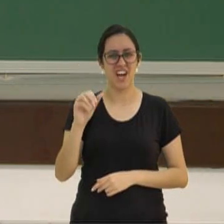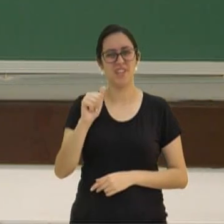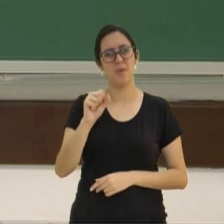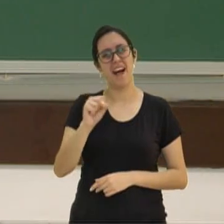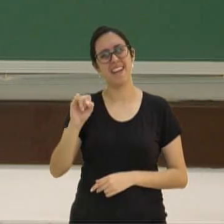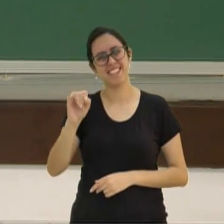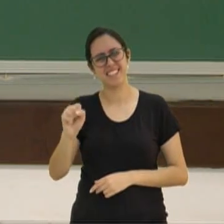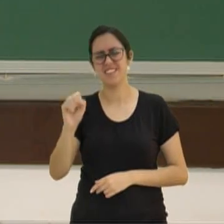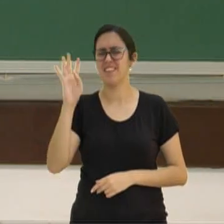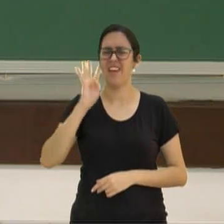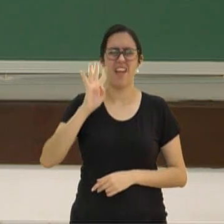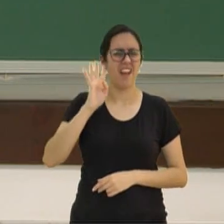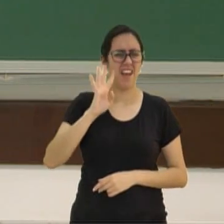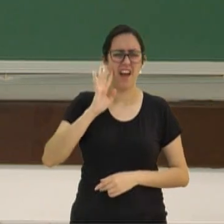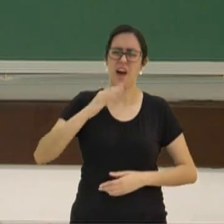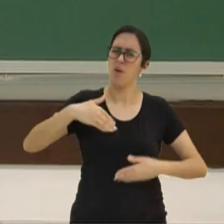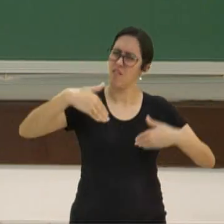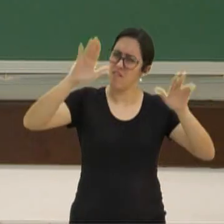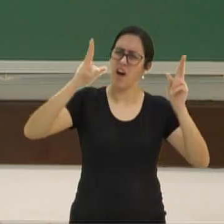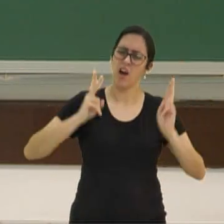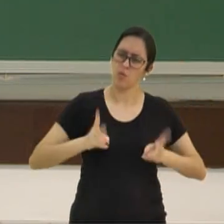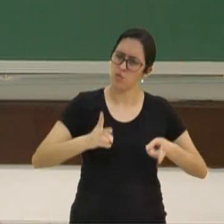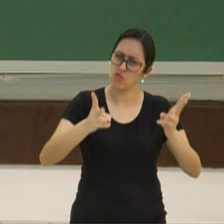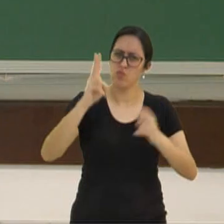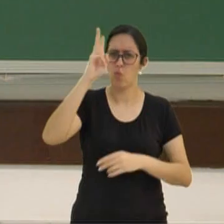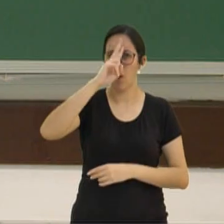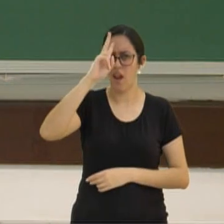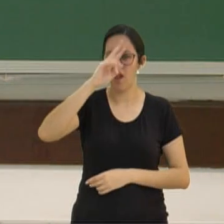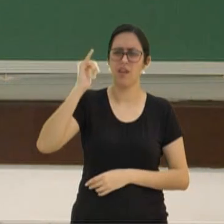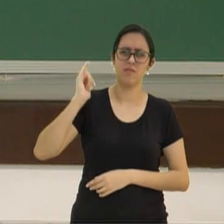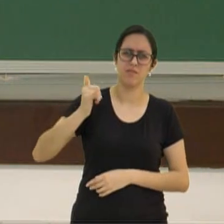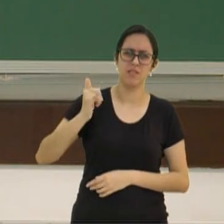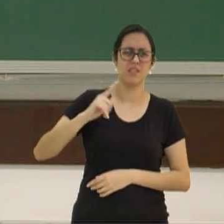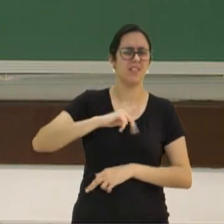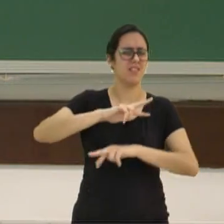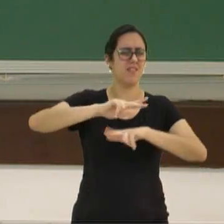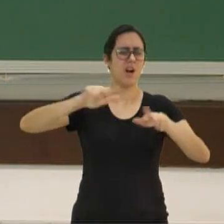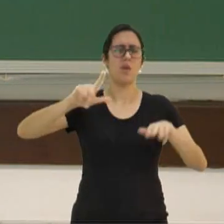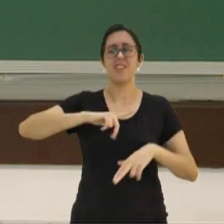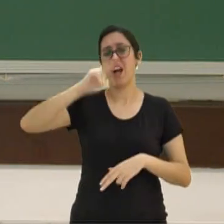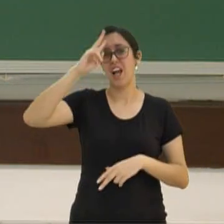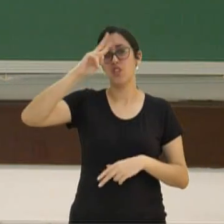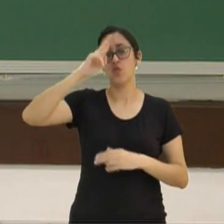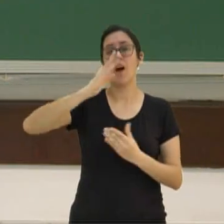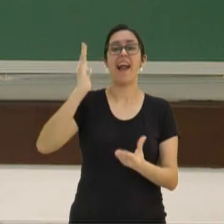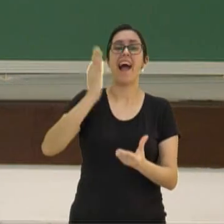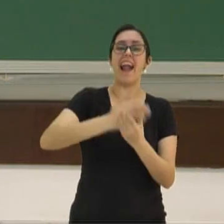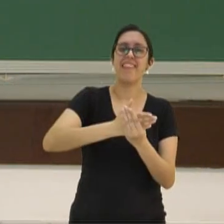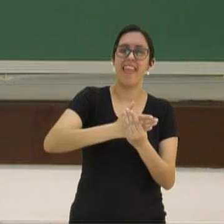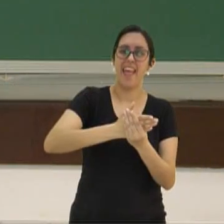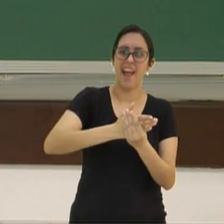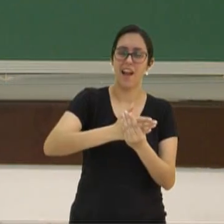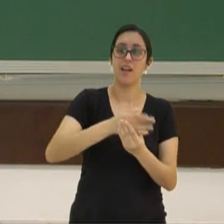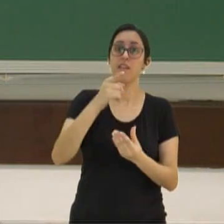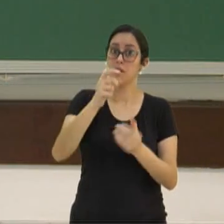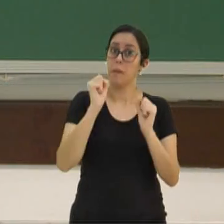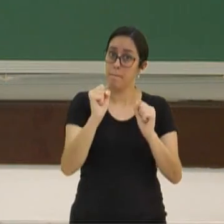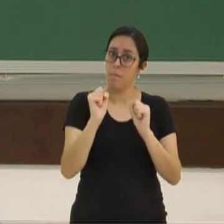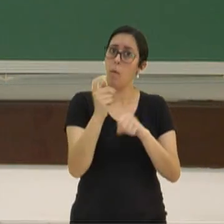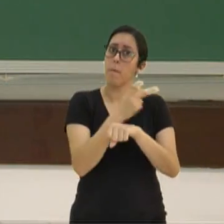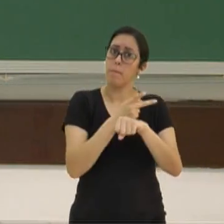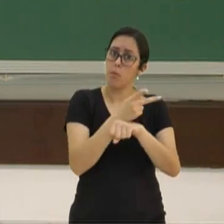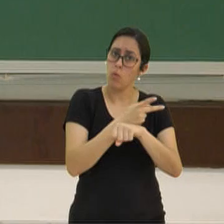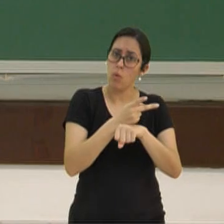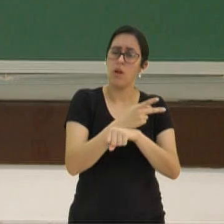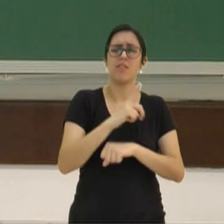Uns Braços, é um conto muito legal, tá? Tem A Carteira, um conto muito legal. Procura lá no domínio público, tem